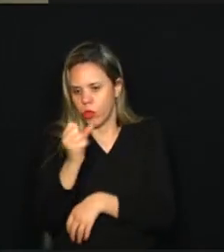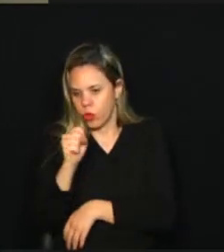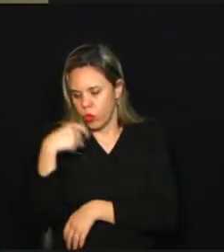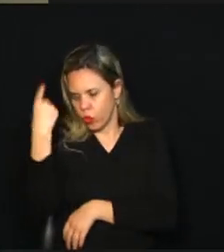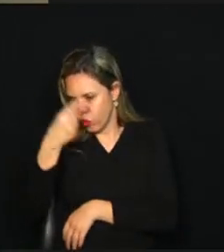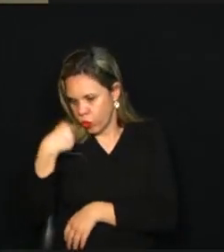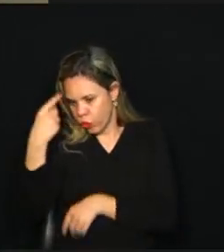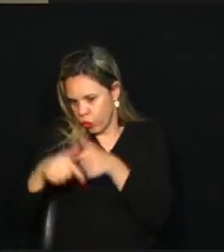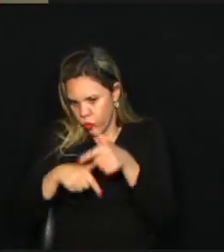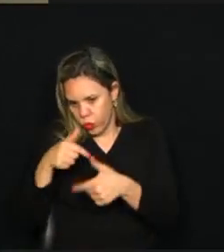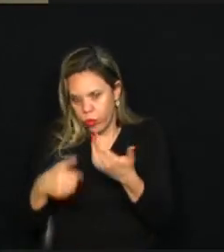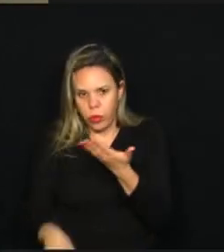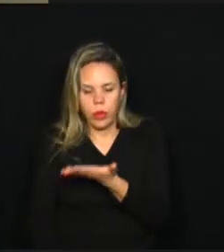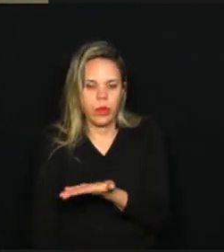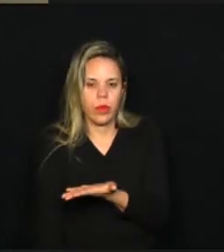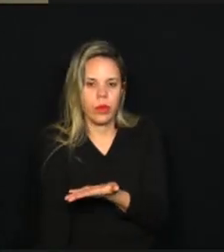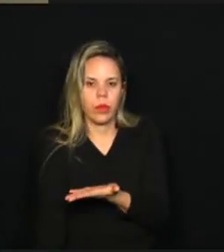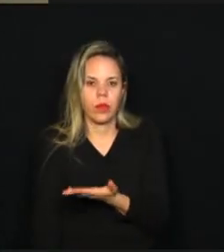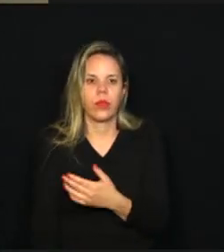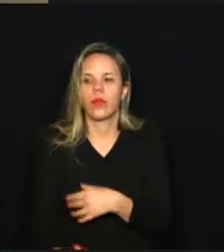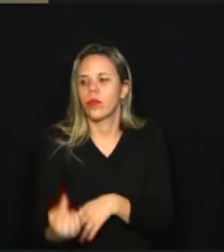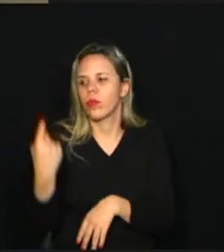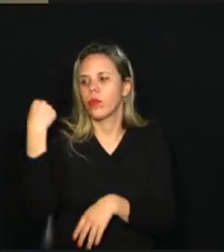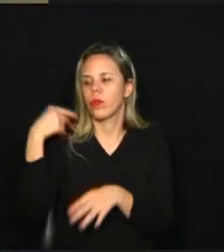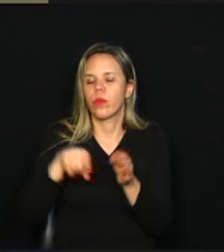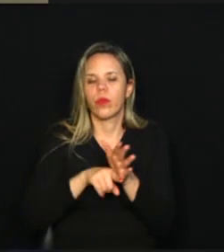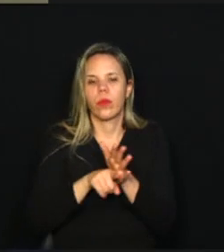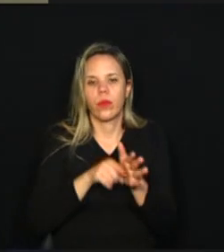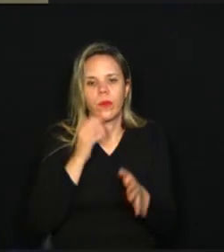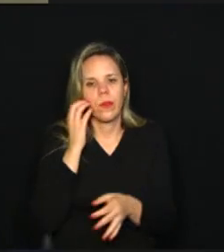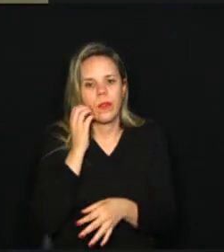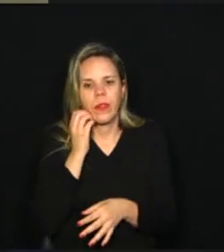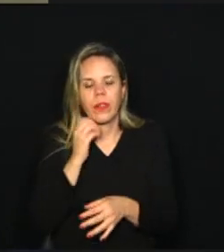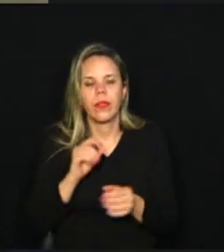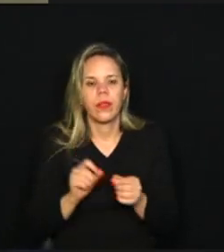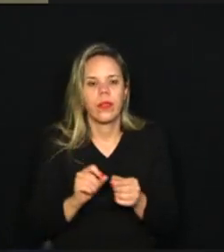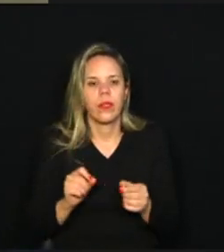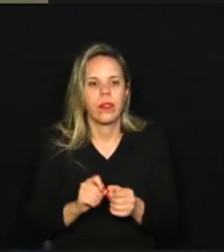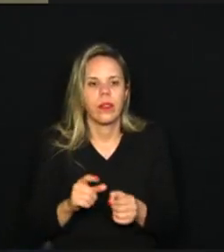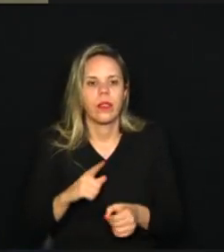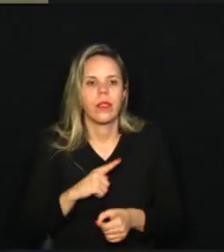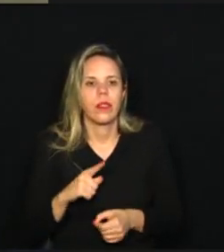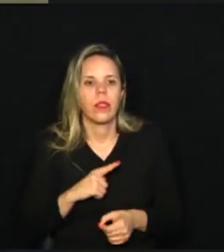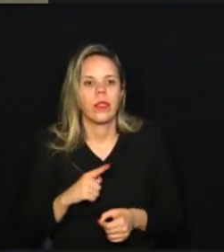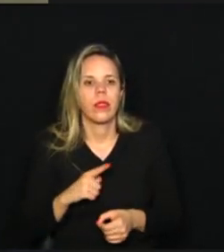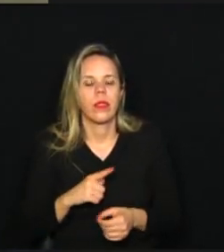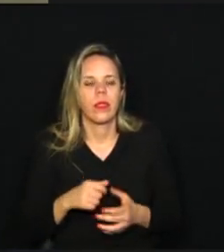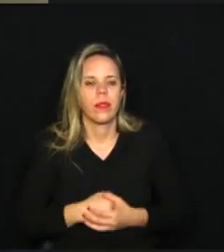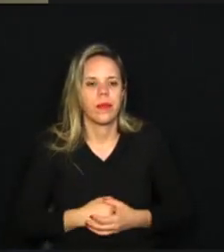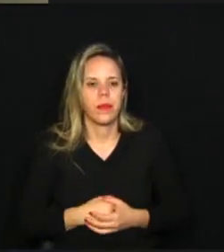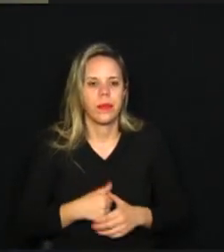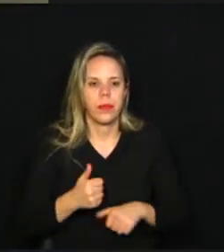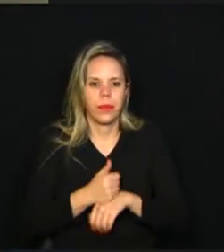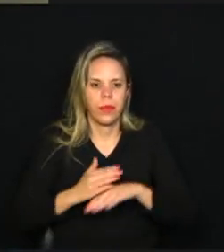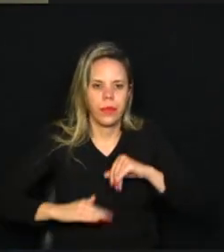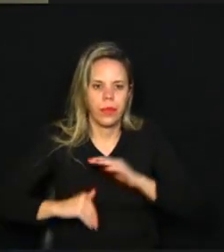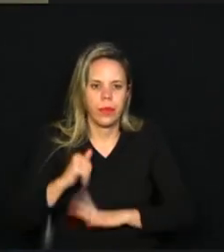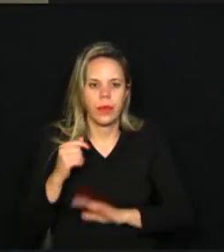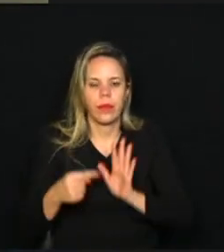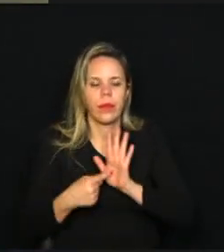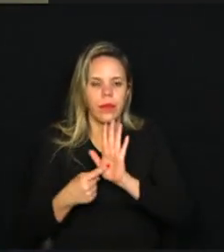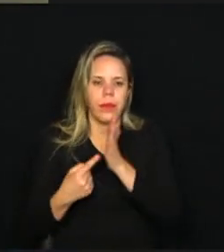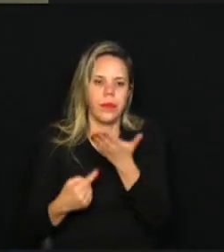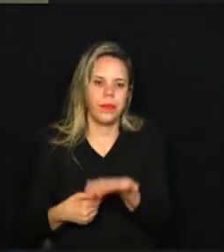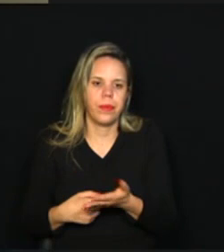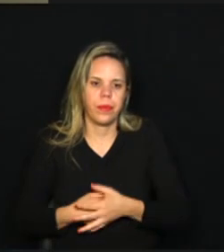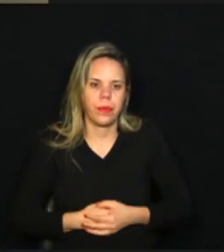no seu trabalho. O último estudo aqui, o último inquérito, né, que tem com relação aos profissionais, mostra,